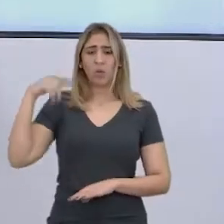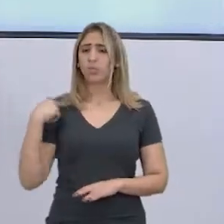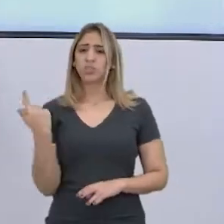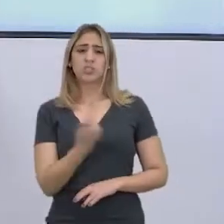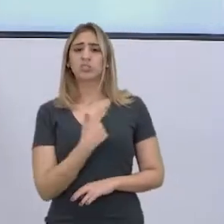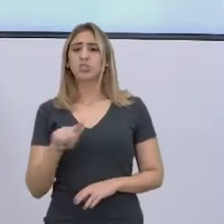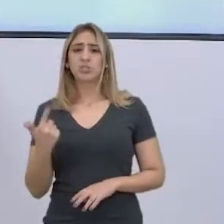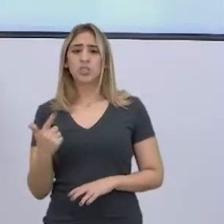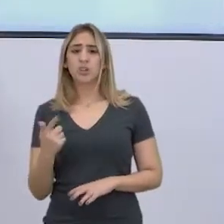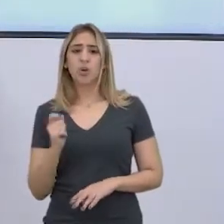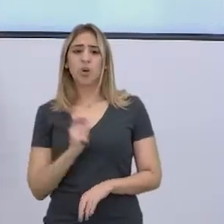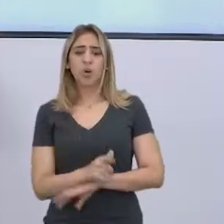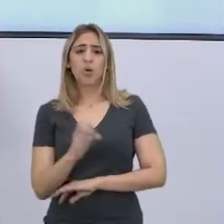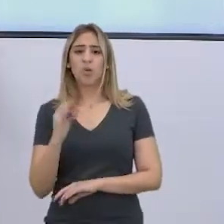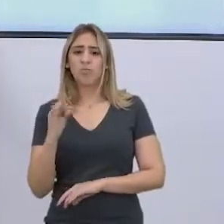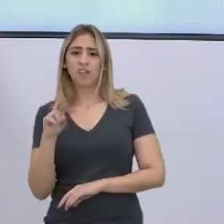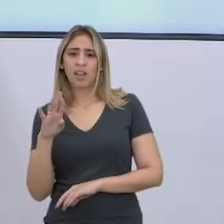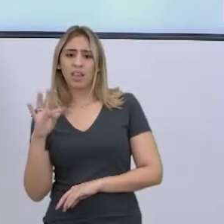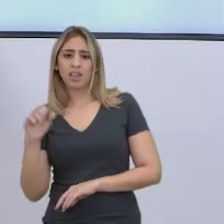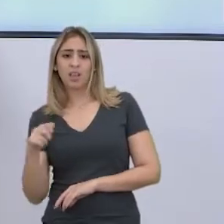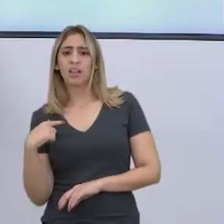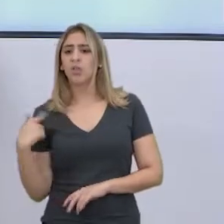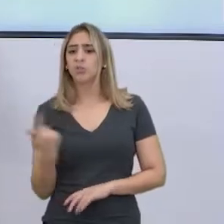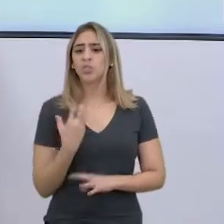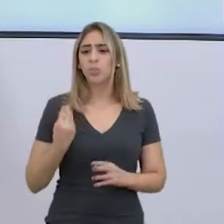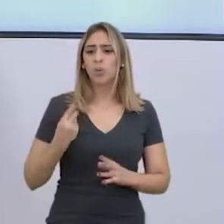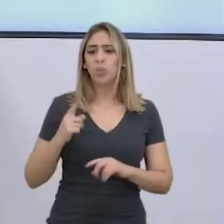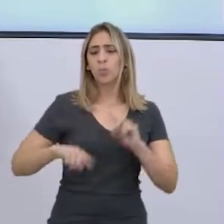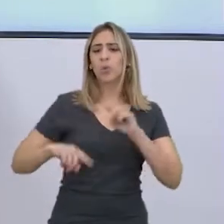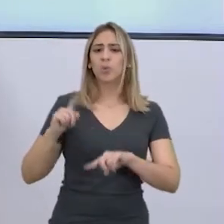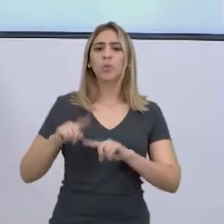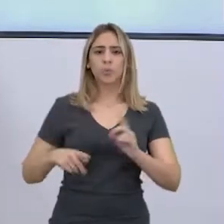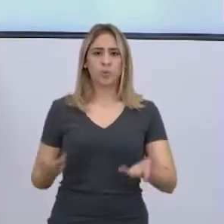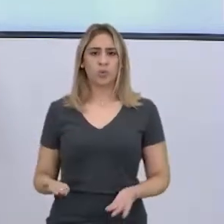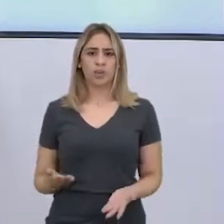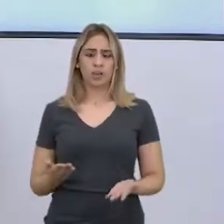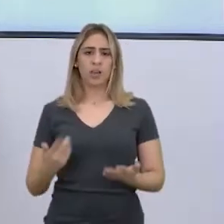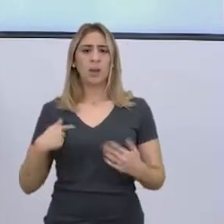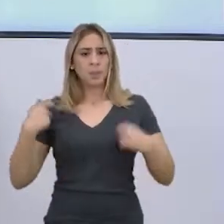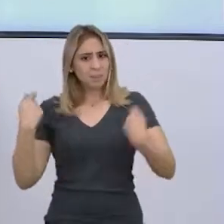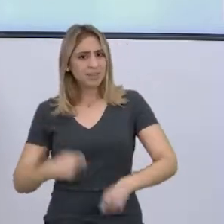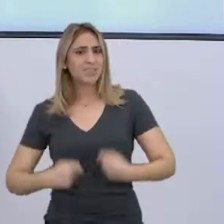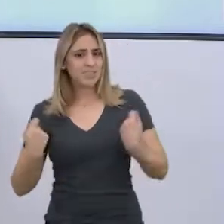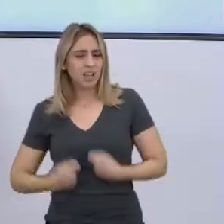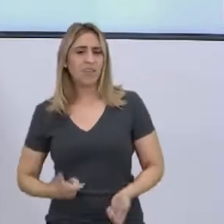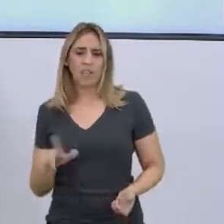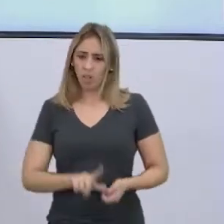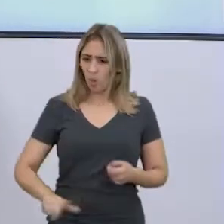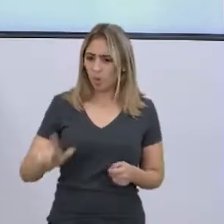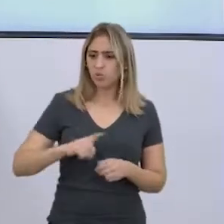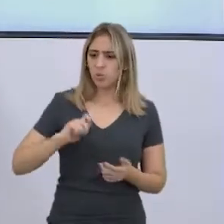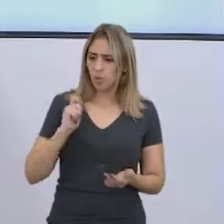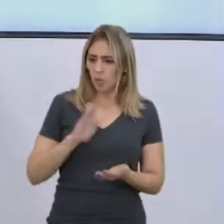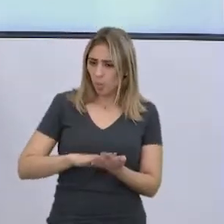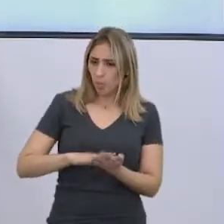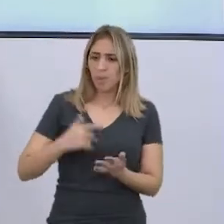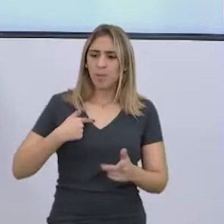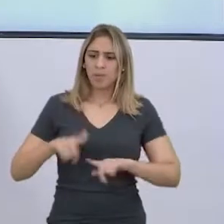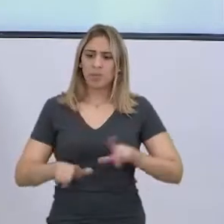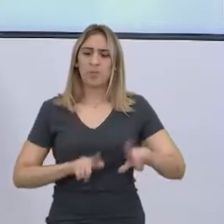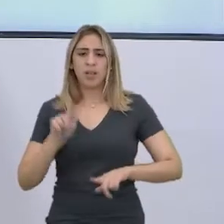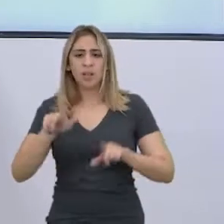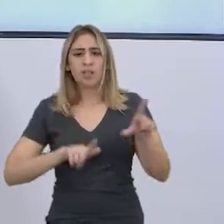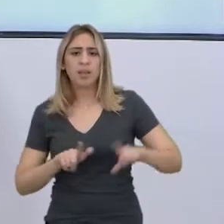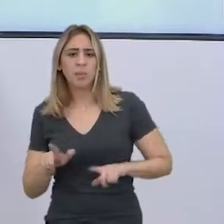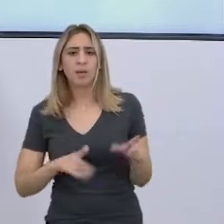tanta oferta. Então, não tinha tantos produtos, né? E eu precisava, obviamente, cobrar pelo meu trabalho. Então, eram